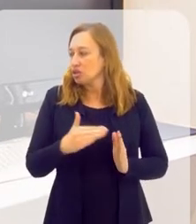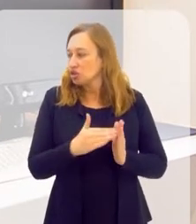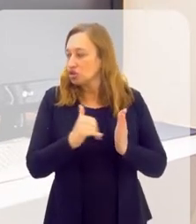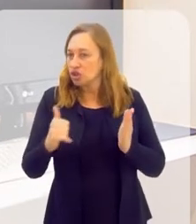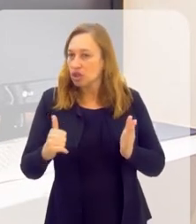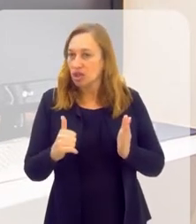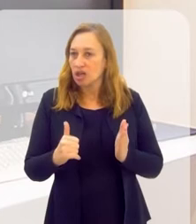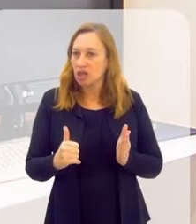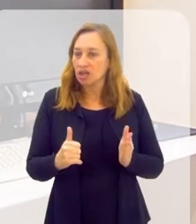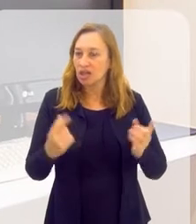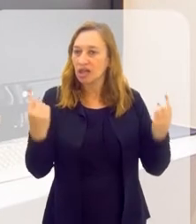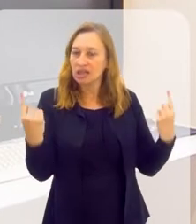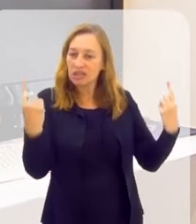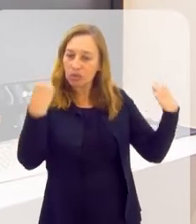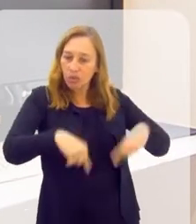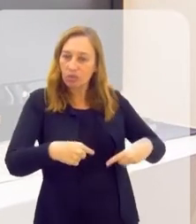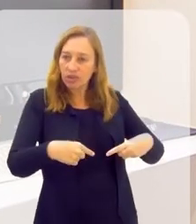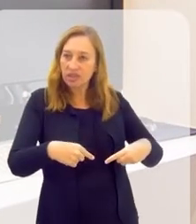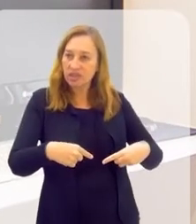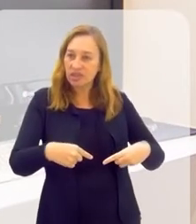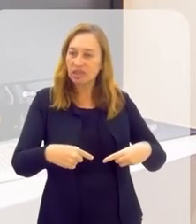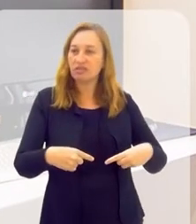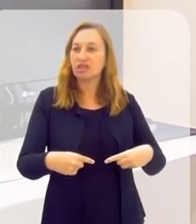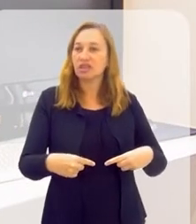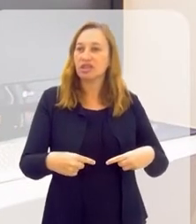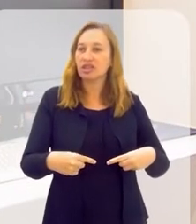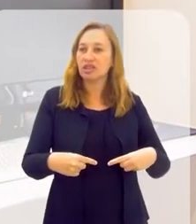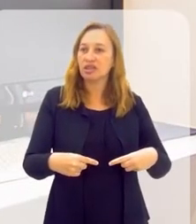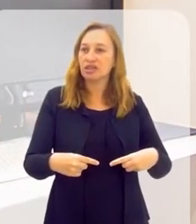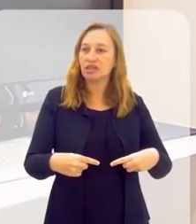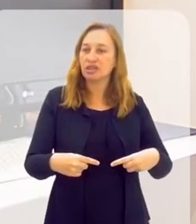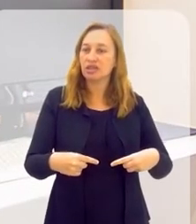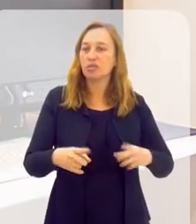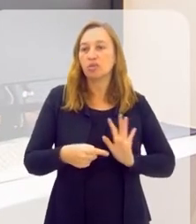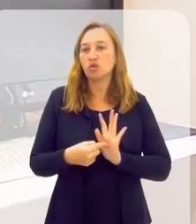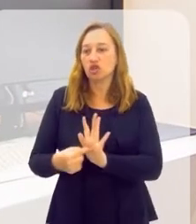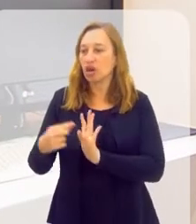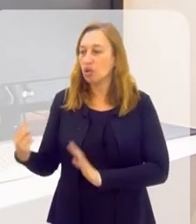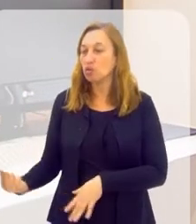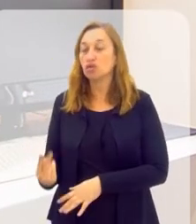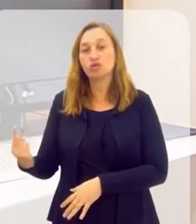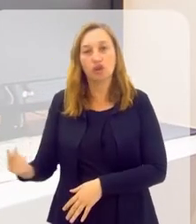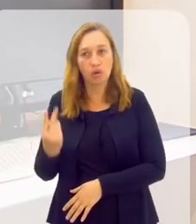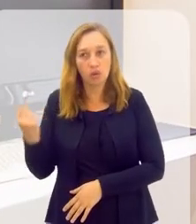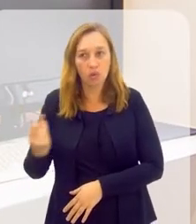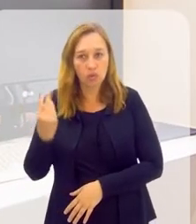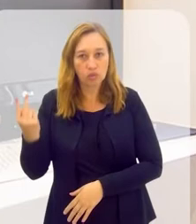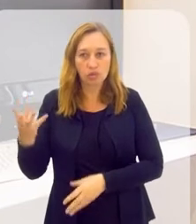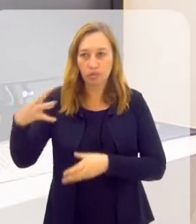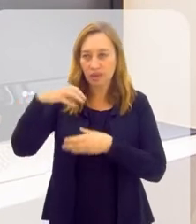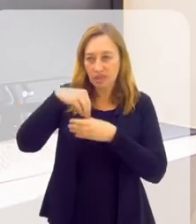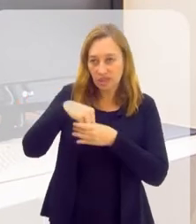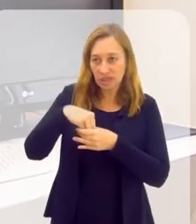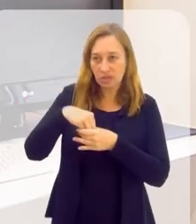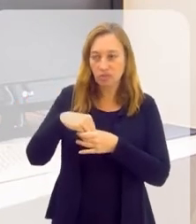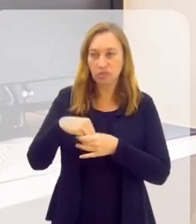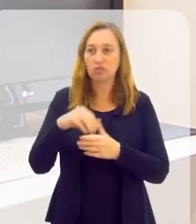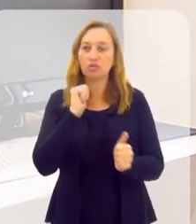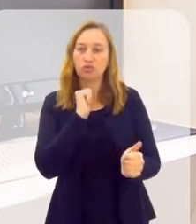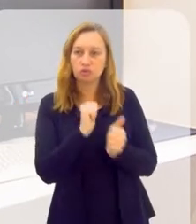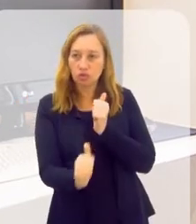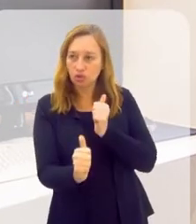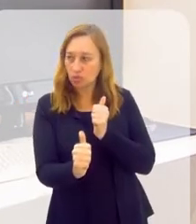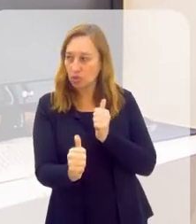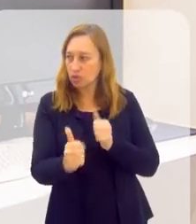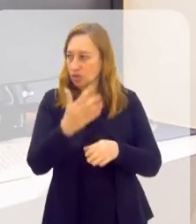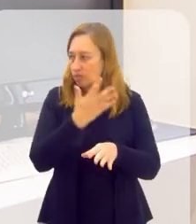Tirar um pouco da questão da competitividade e trazer esses valores para dentro da prática